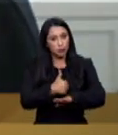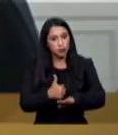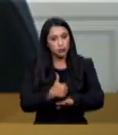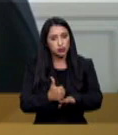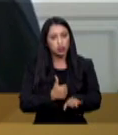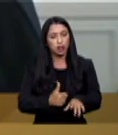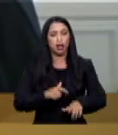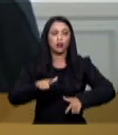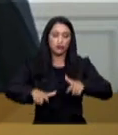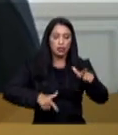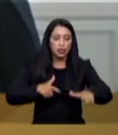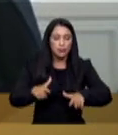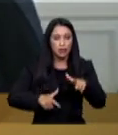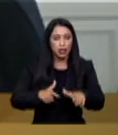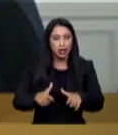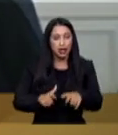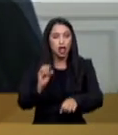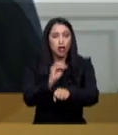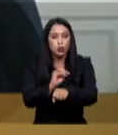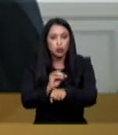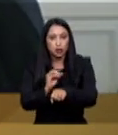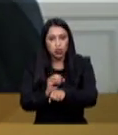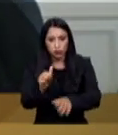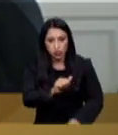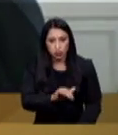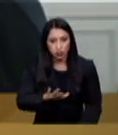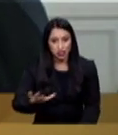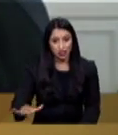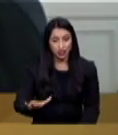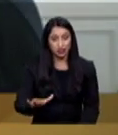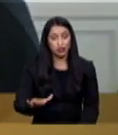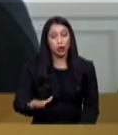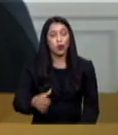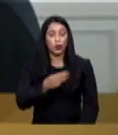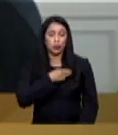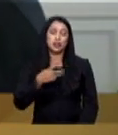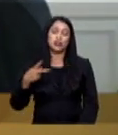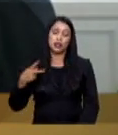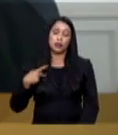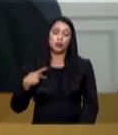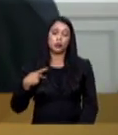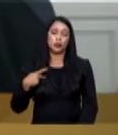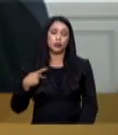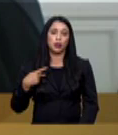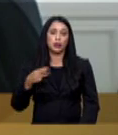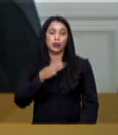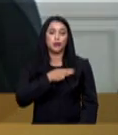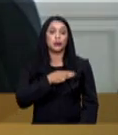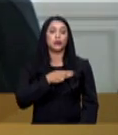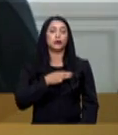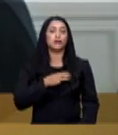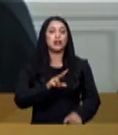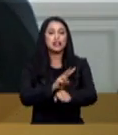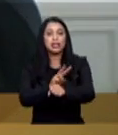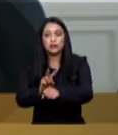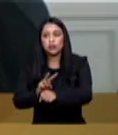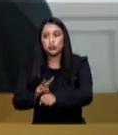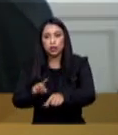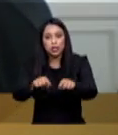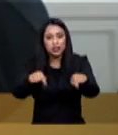Humberto Jacques bem sabe disso, o Ministério Público da Infância e da Juventude faz as vistorias